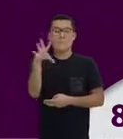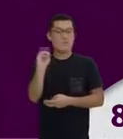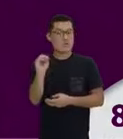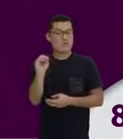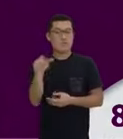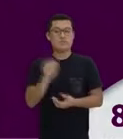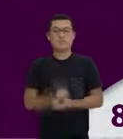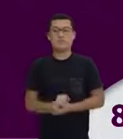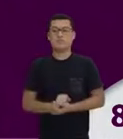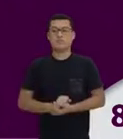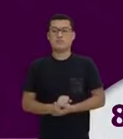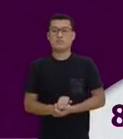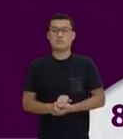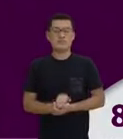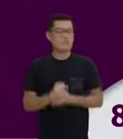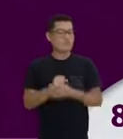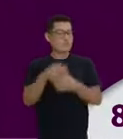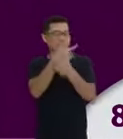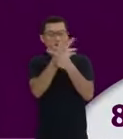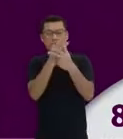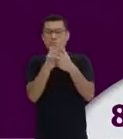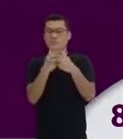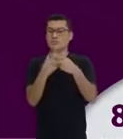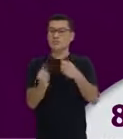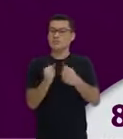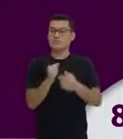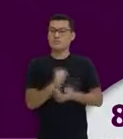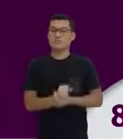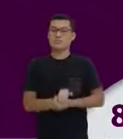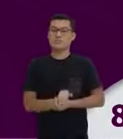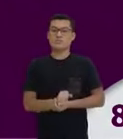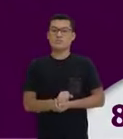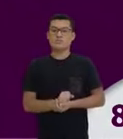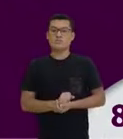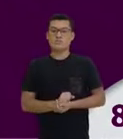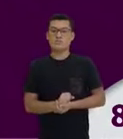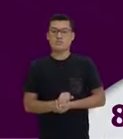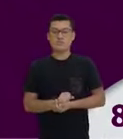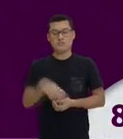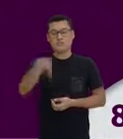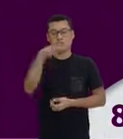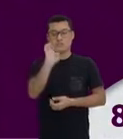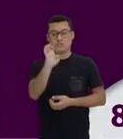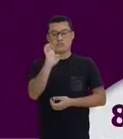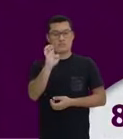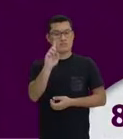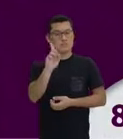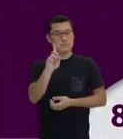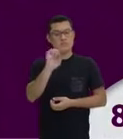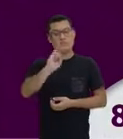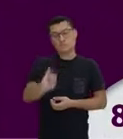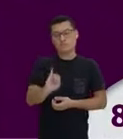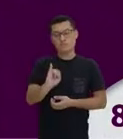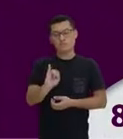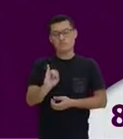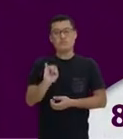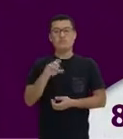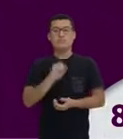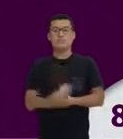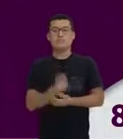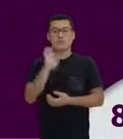e o que é uma outra forma né o entretenimento com e não com i